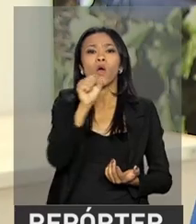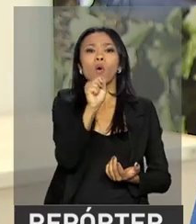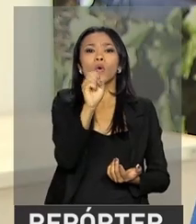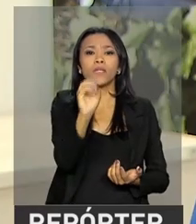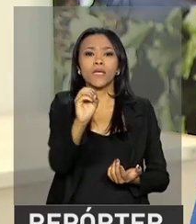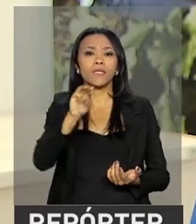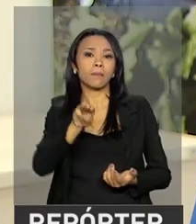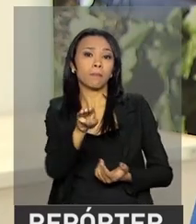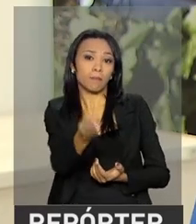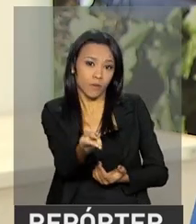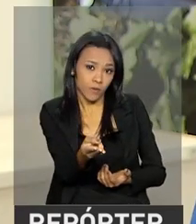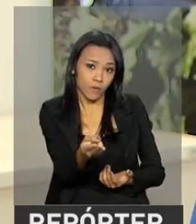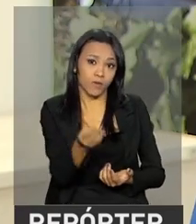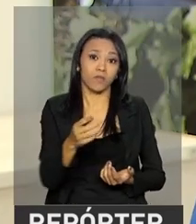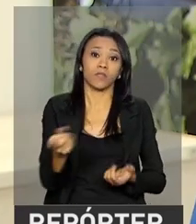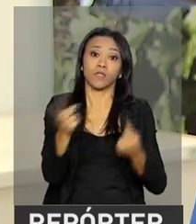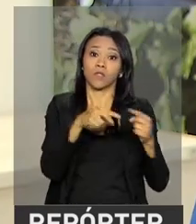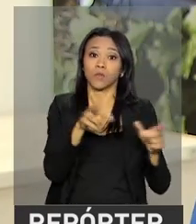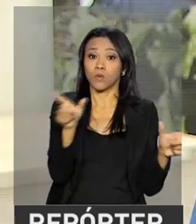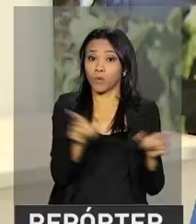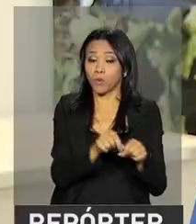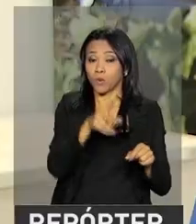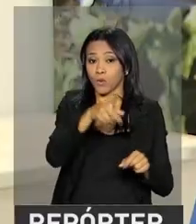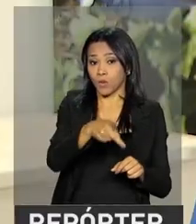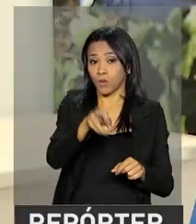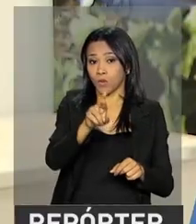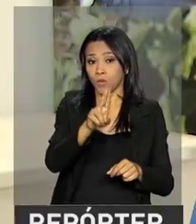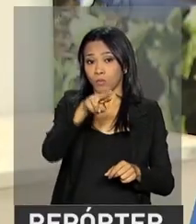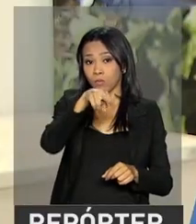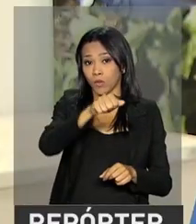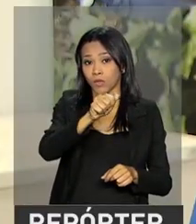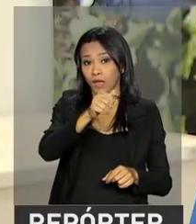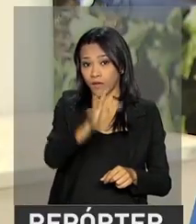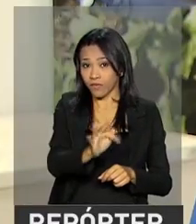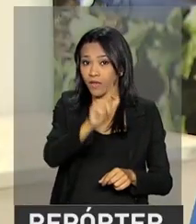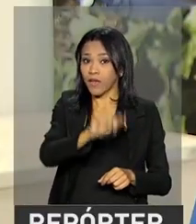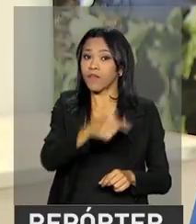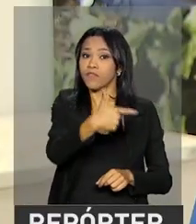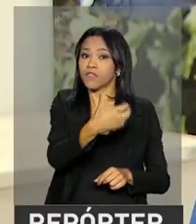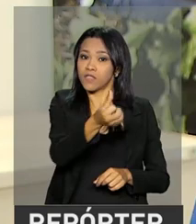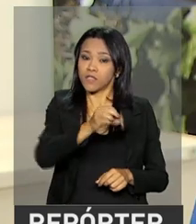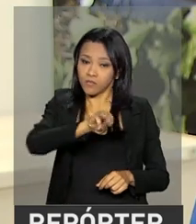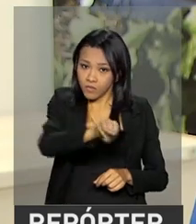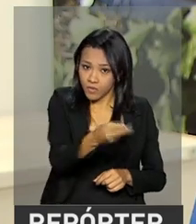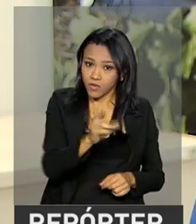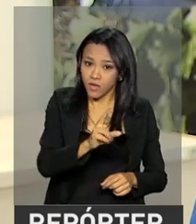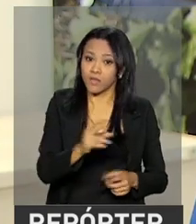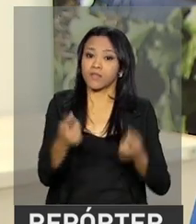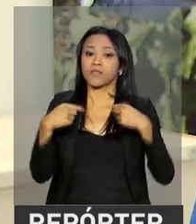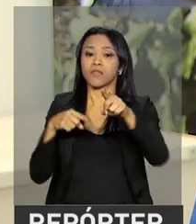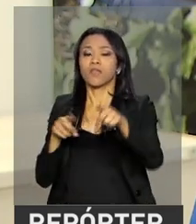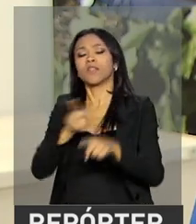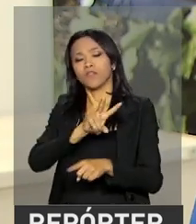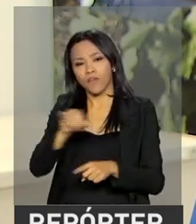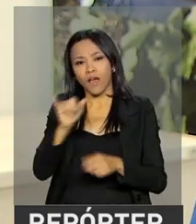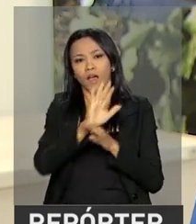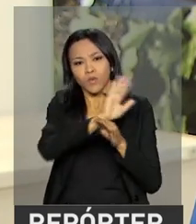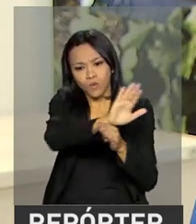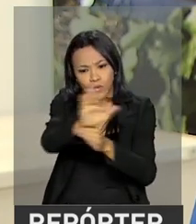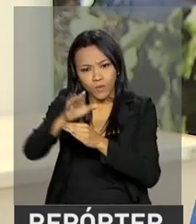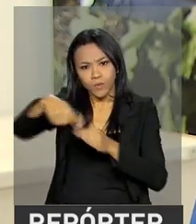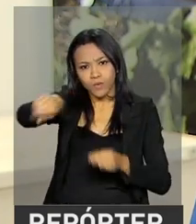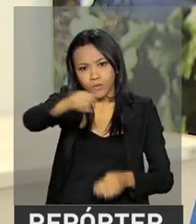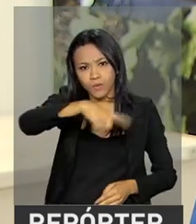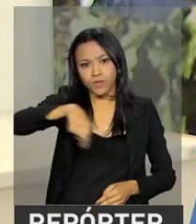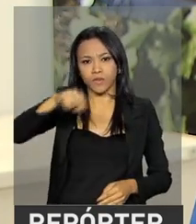em especial por mais de 26 milhões de reais é o valor confortável não falou que que vai permitir atender a demanda que nós temos